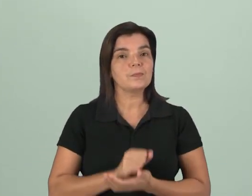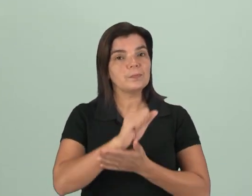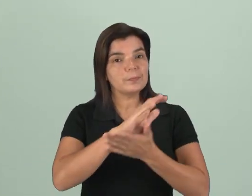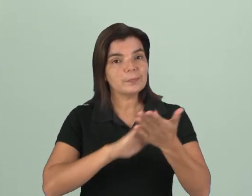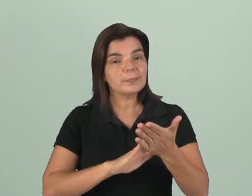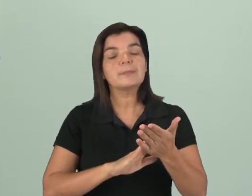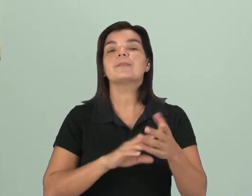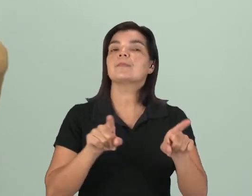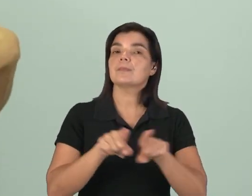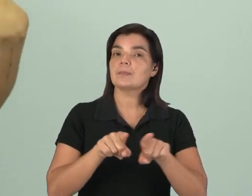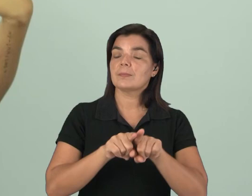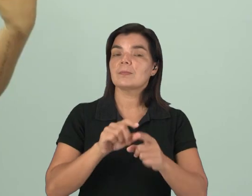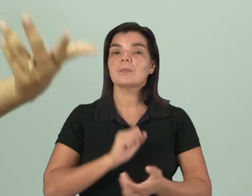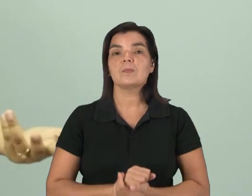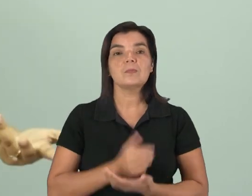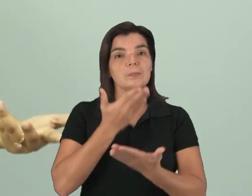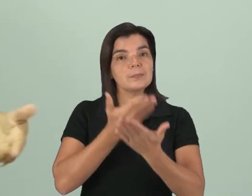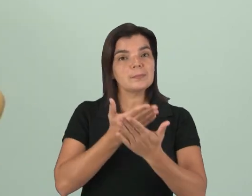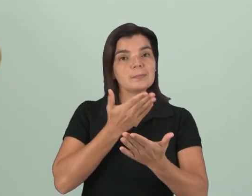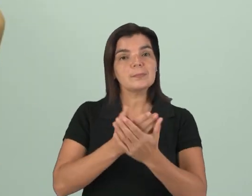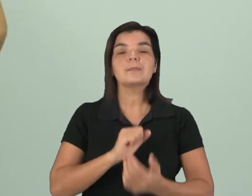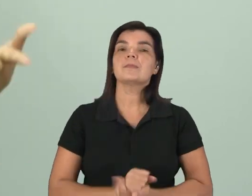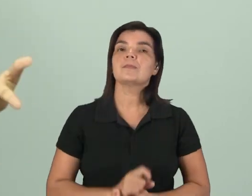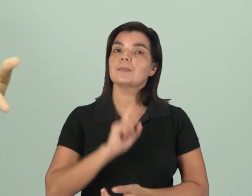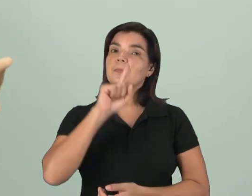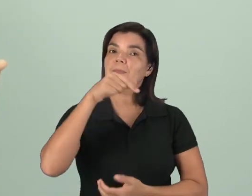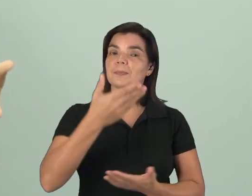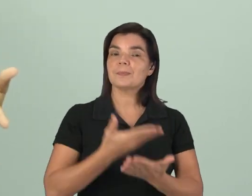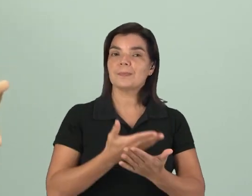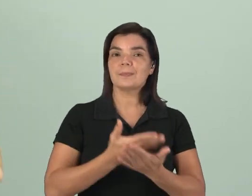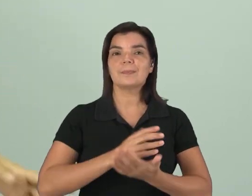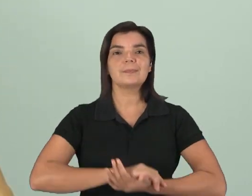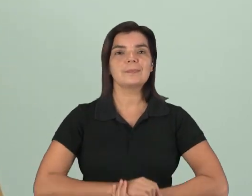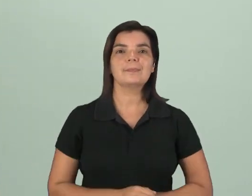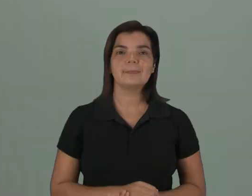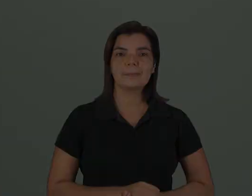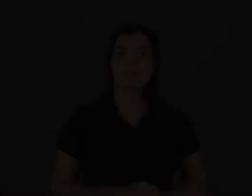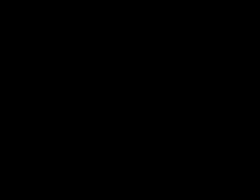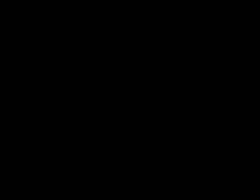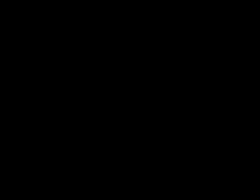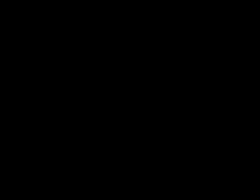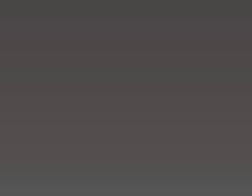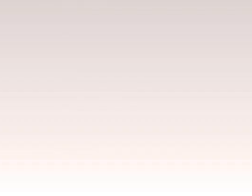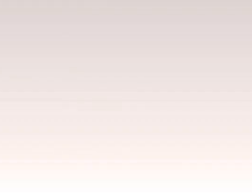aos nossos exercitandos e às nossas aulas. E até a próxima aula!